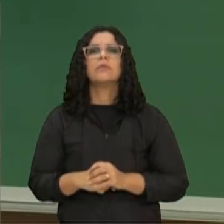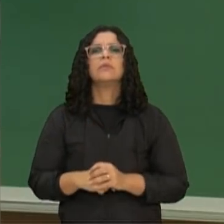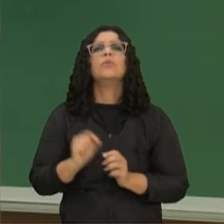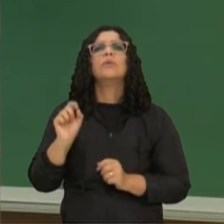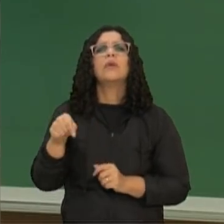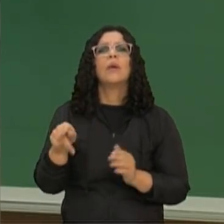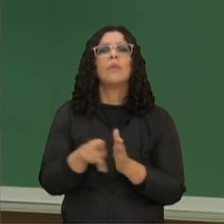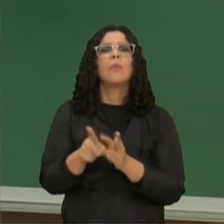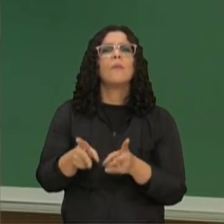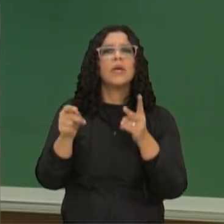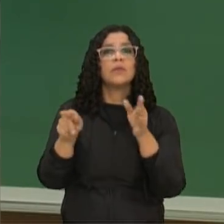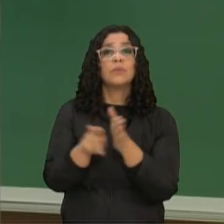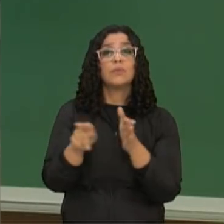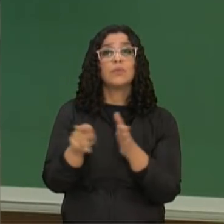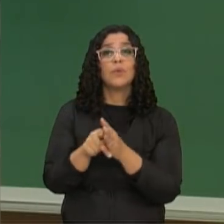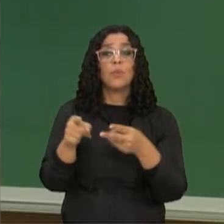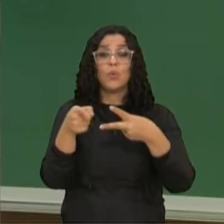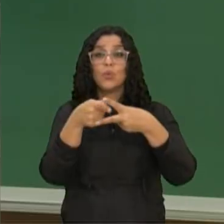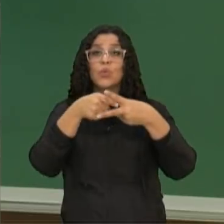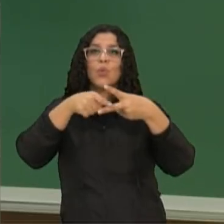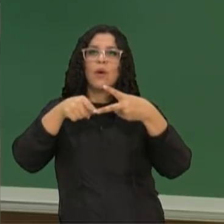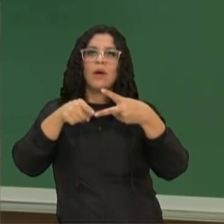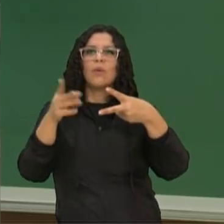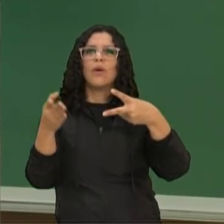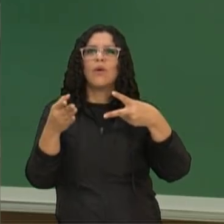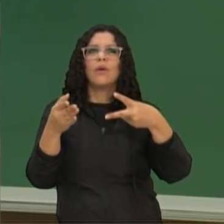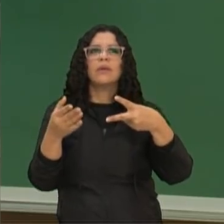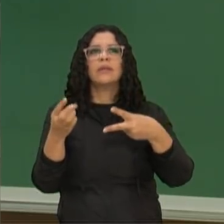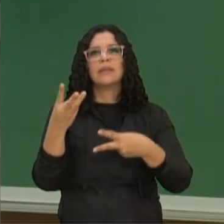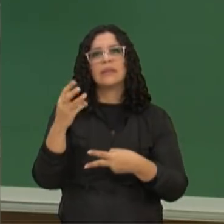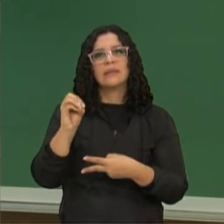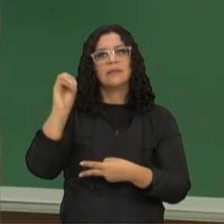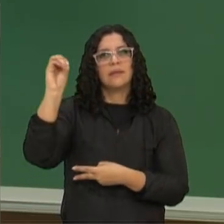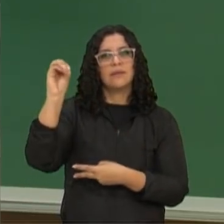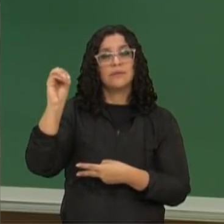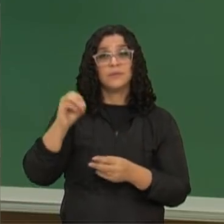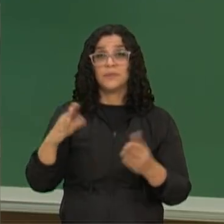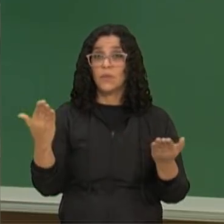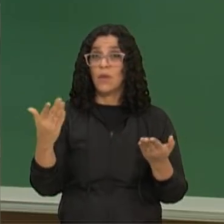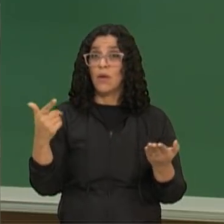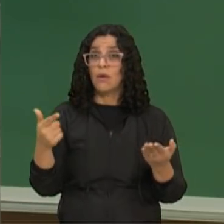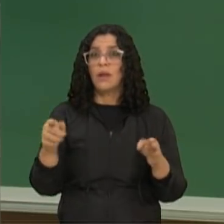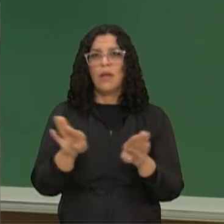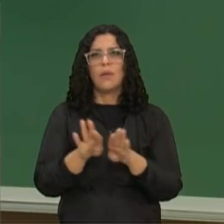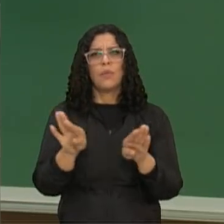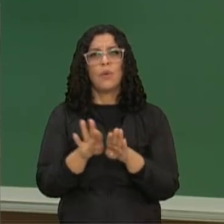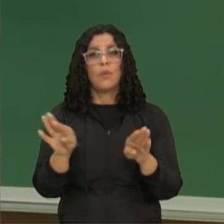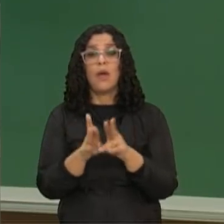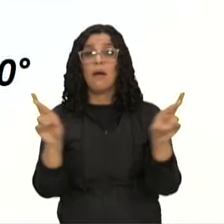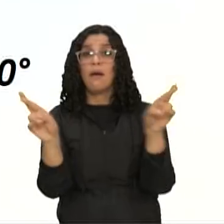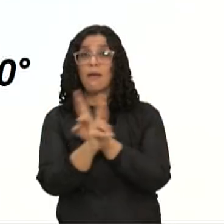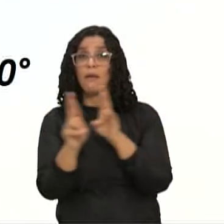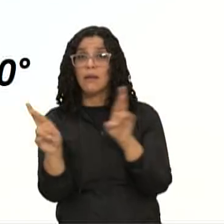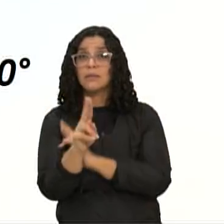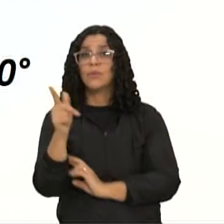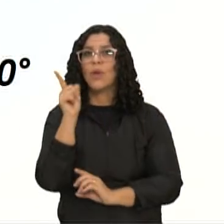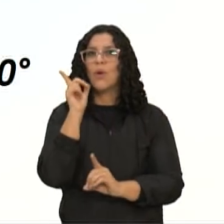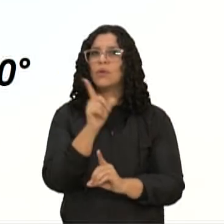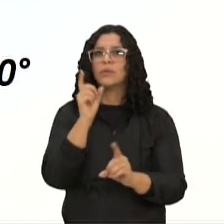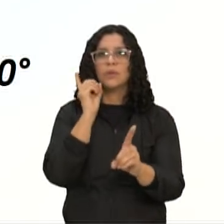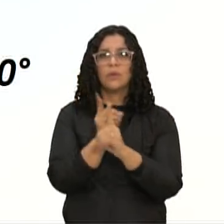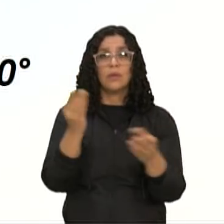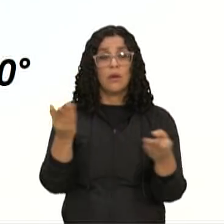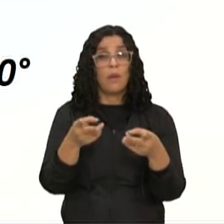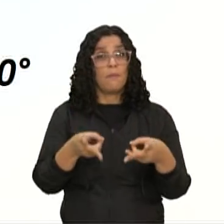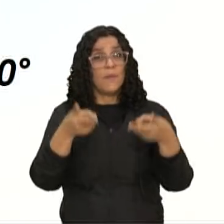2, percebam que eu estou falando ali do ângulo, então, de 30 graus. Então, isso é a nossa correspondência que temos. Percebam